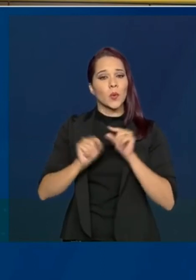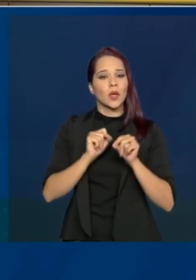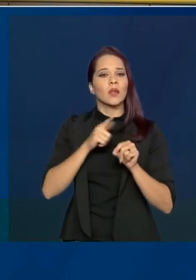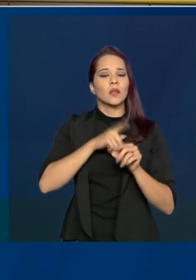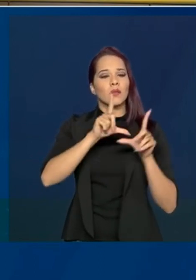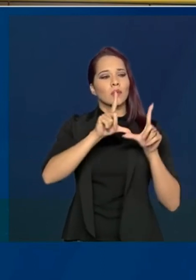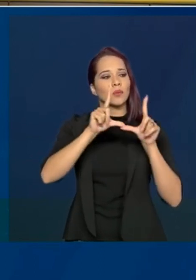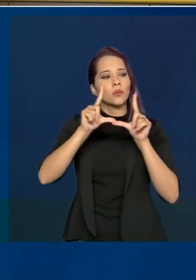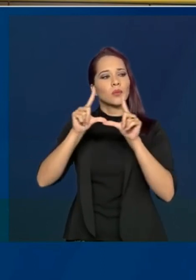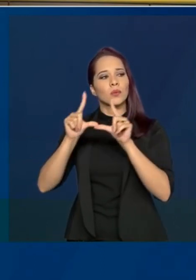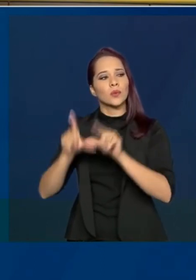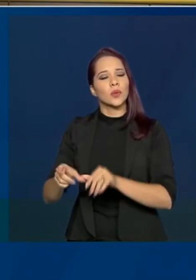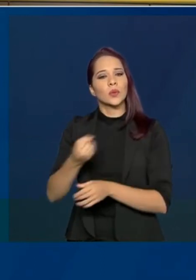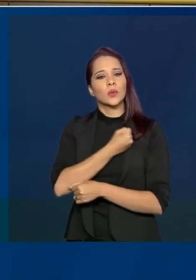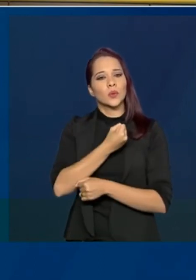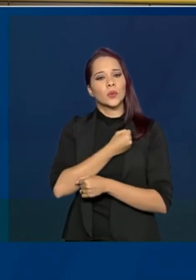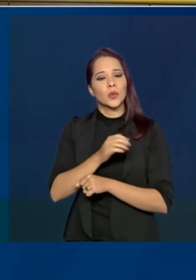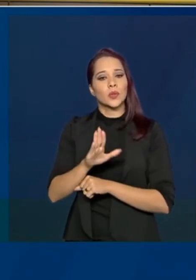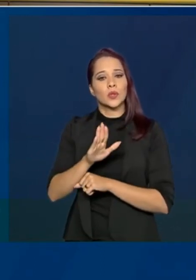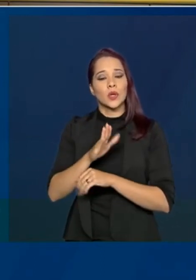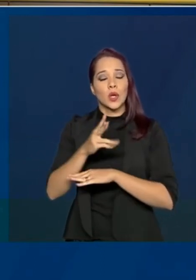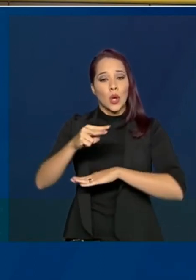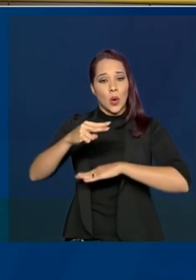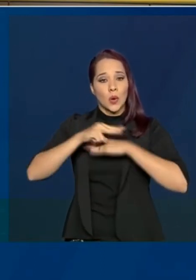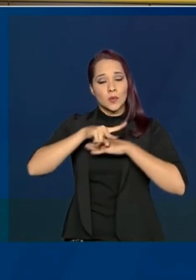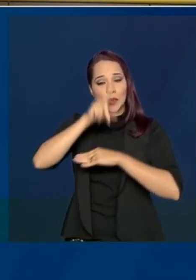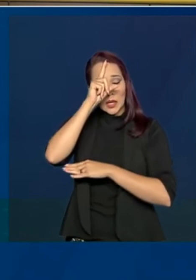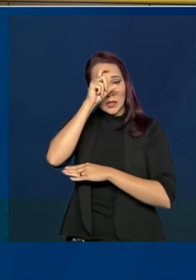essa redução no número de hospitalizações e também em